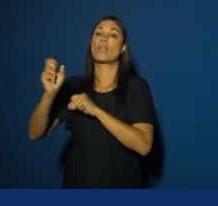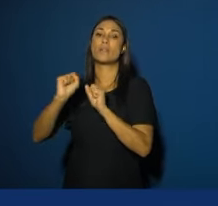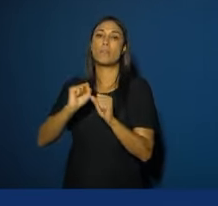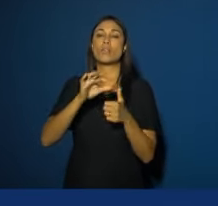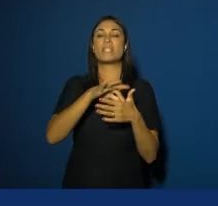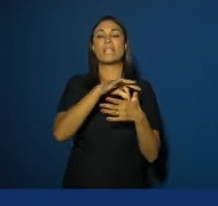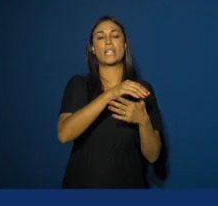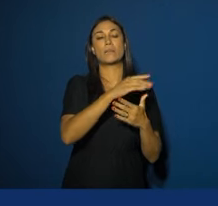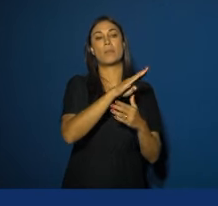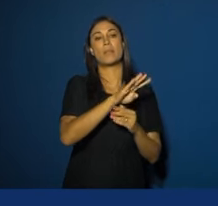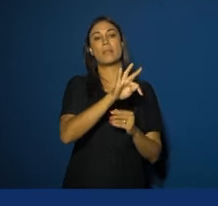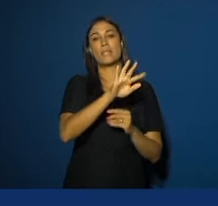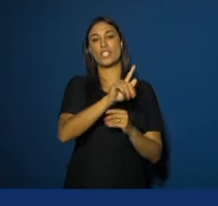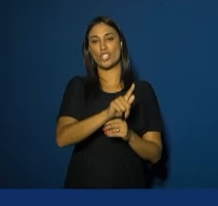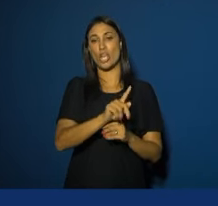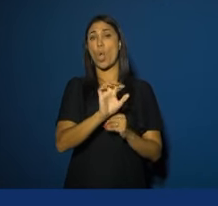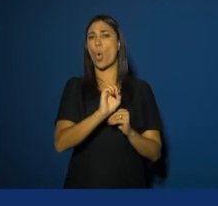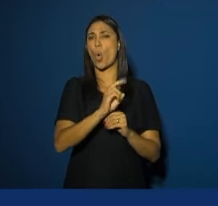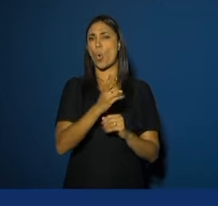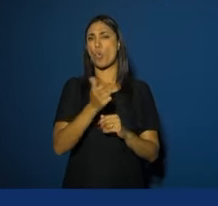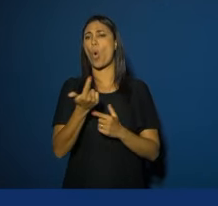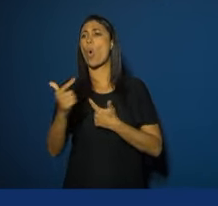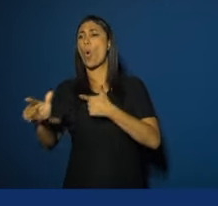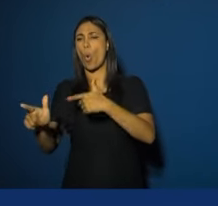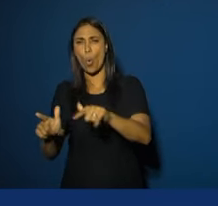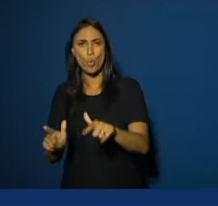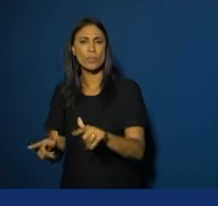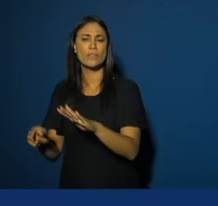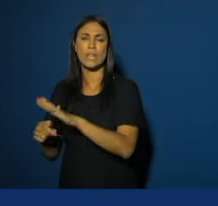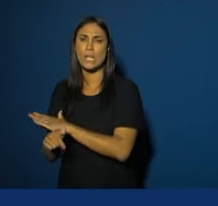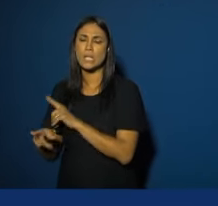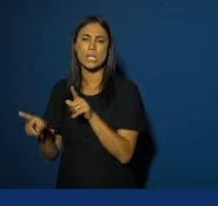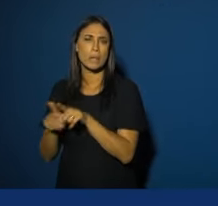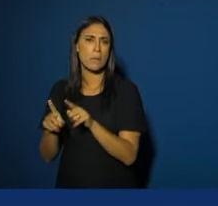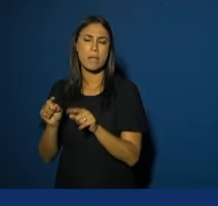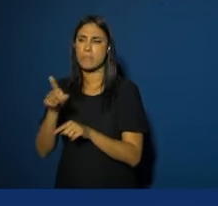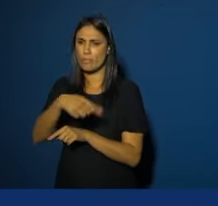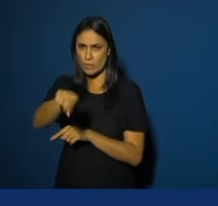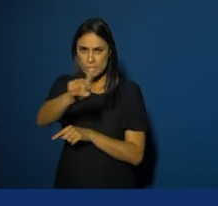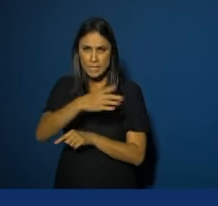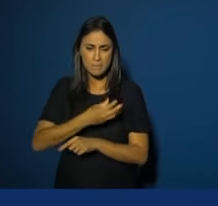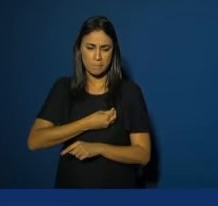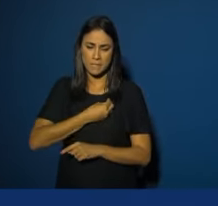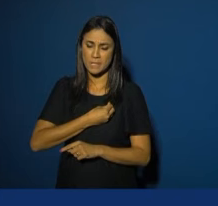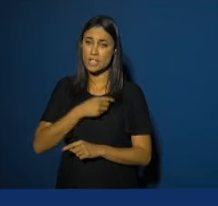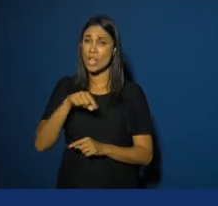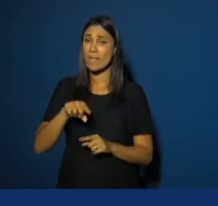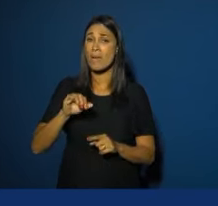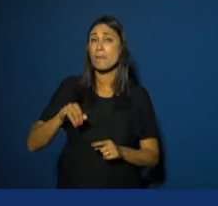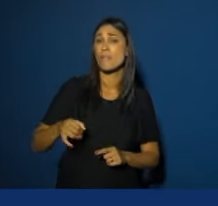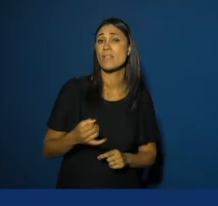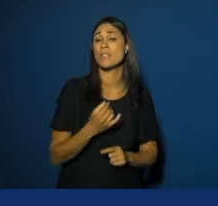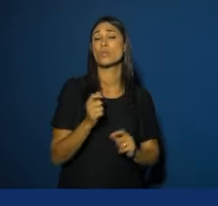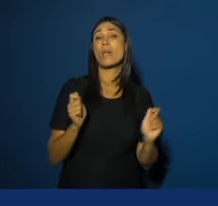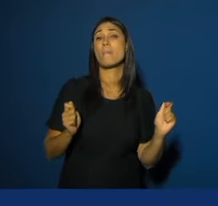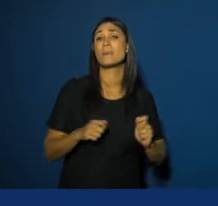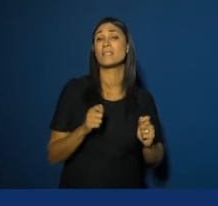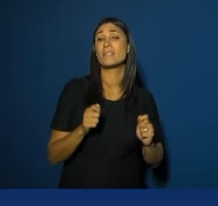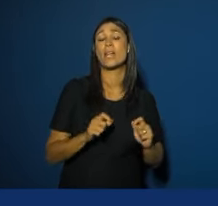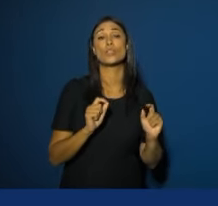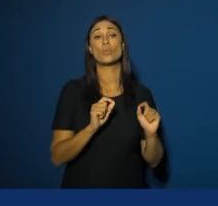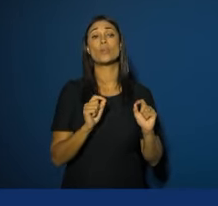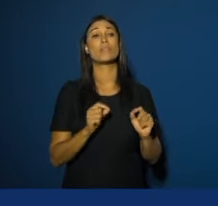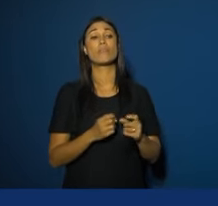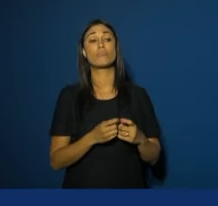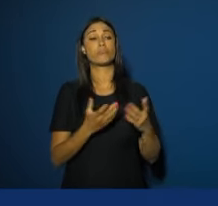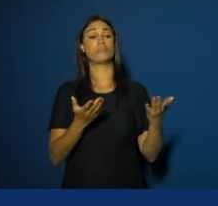pelo BTG pela por outros agentes financeiros por quem tá aqui presente aproveitando a capacidade Técnica das